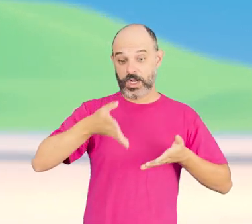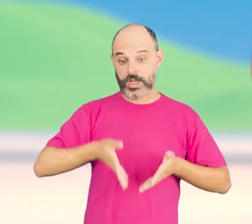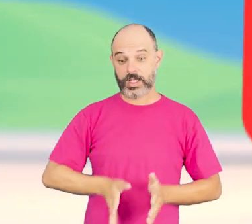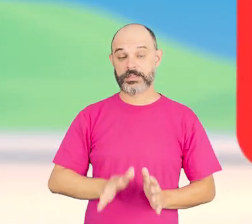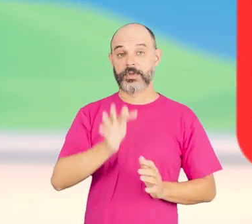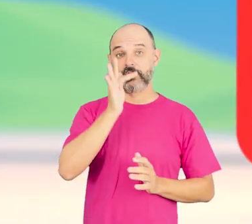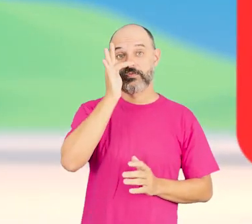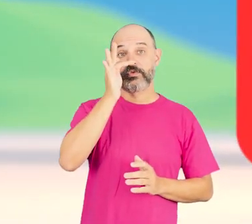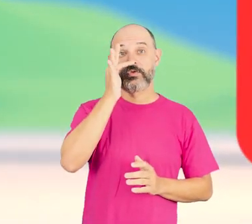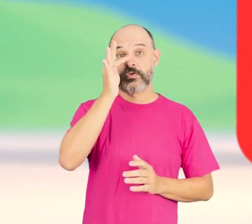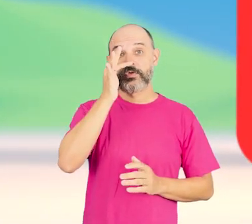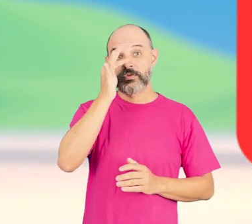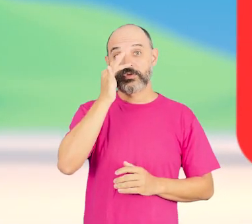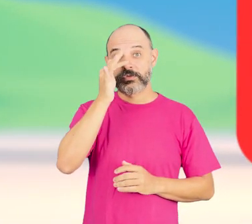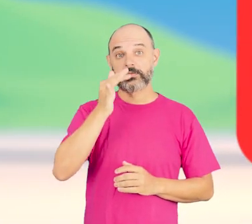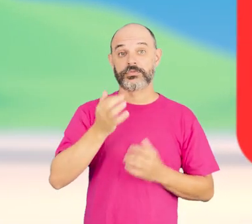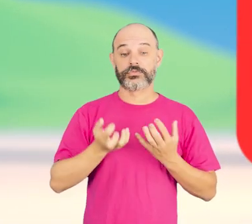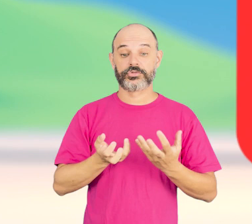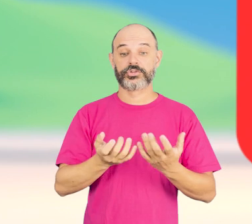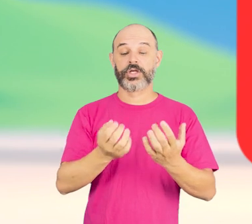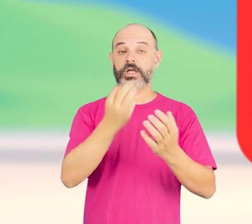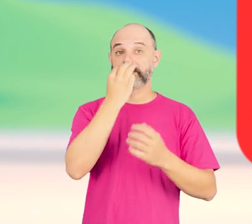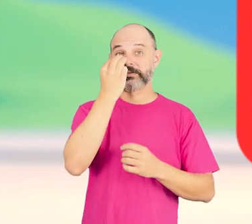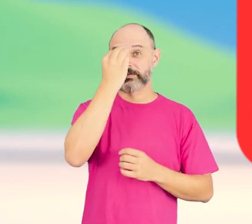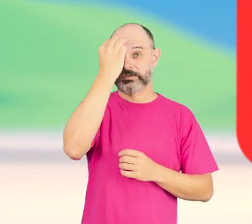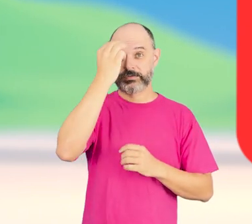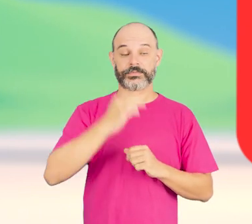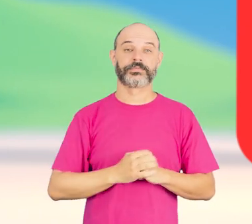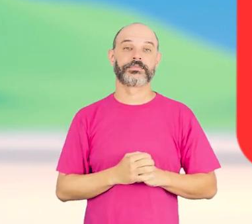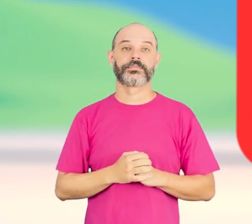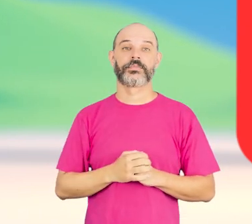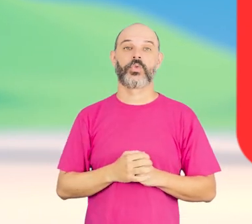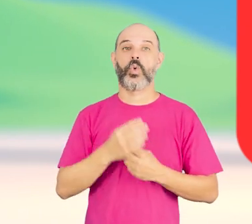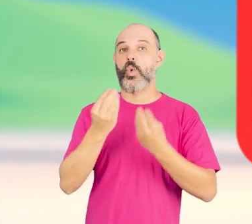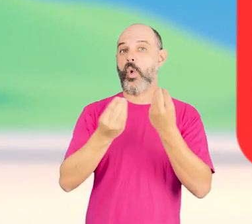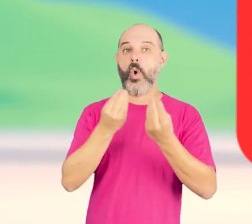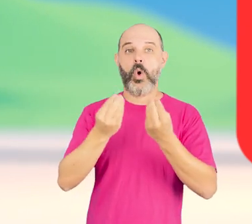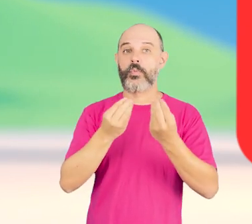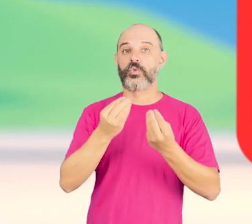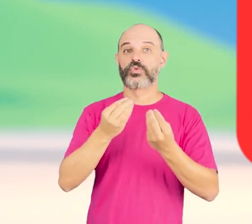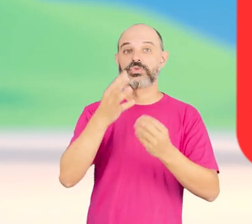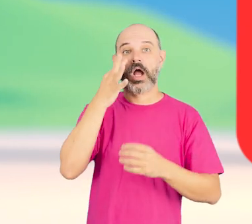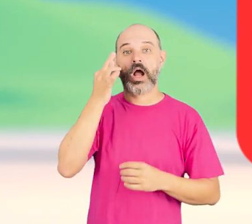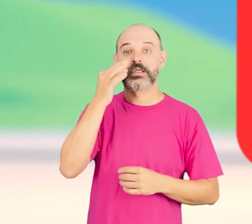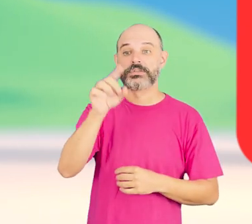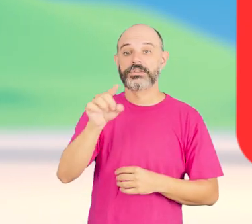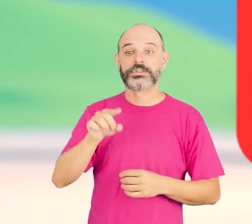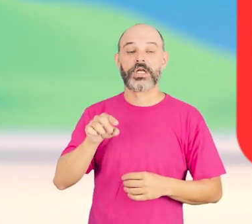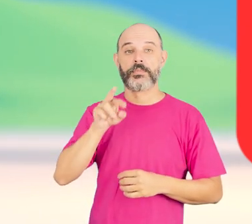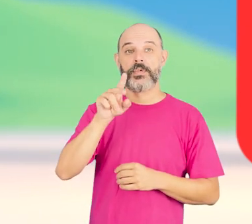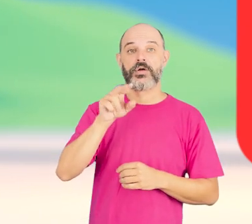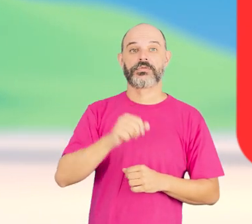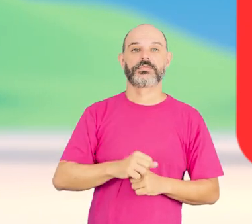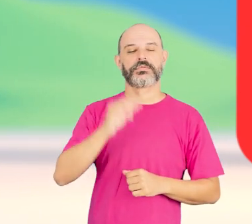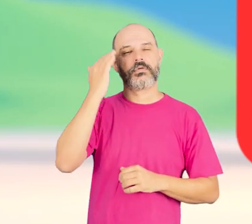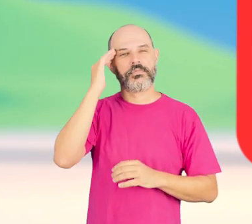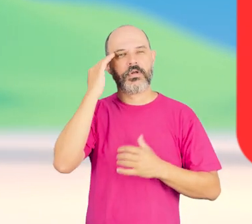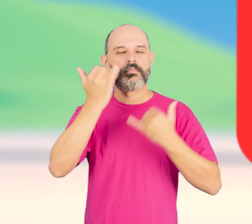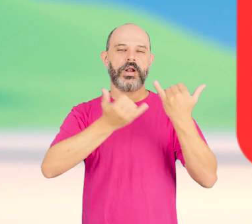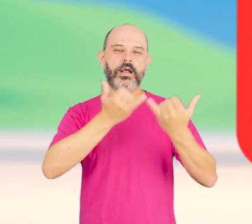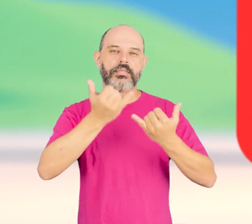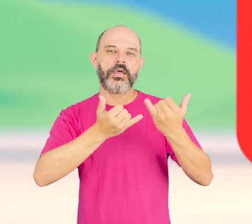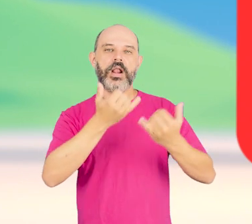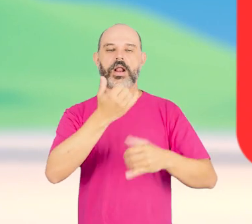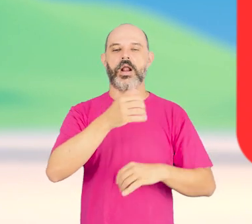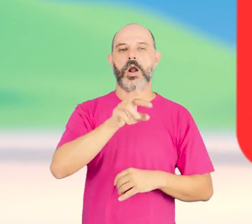A história do nascimento das florzinhas do nosso jardim. E dança com os ratinhos irmãos. Entendimento e